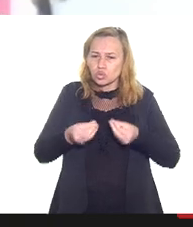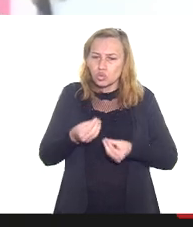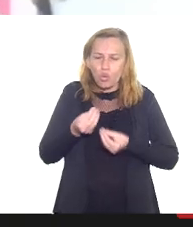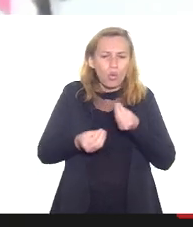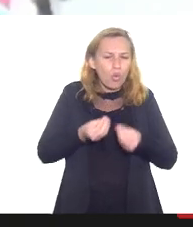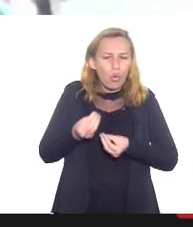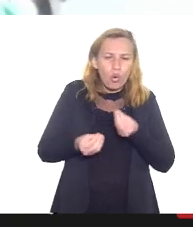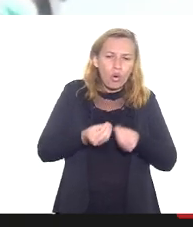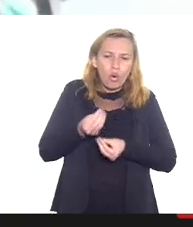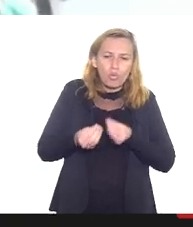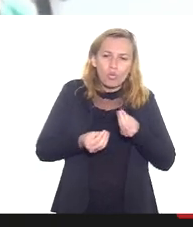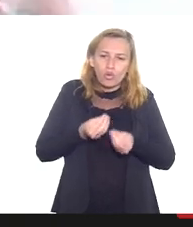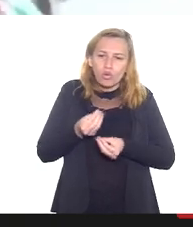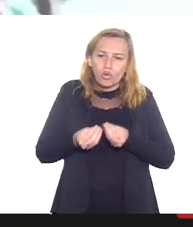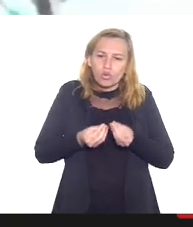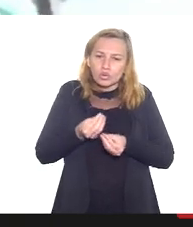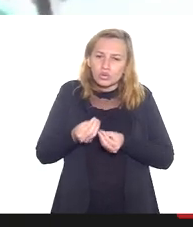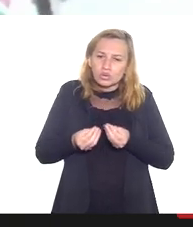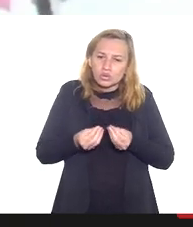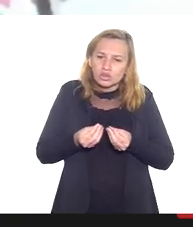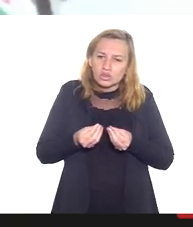surgiu